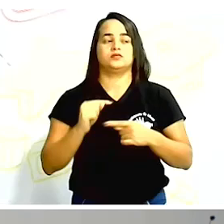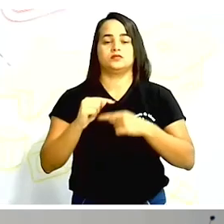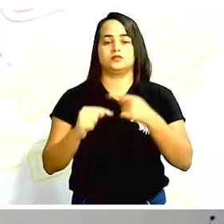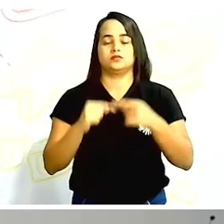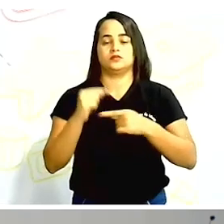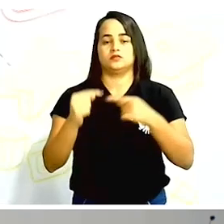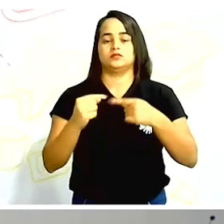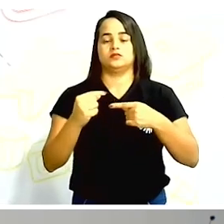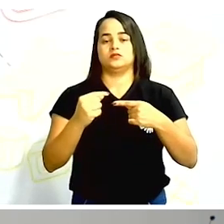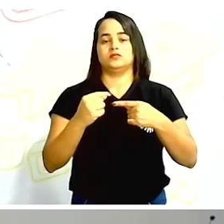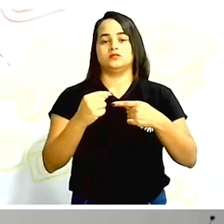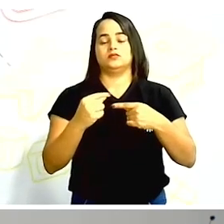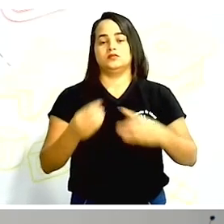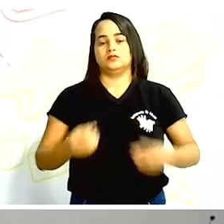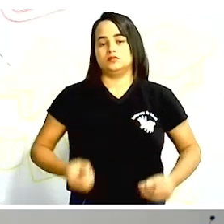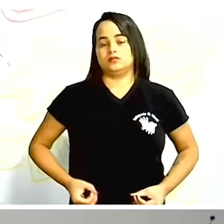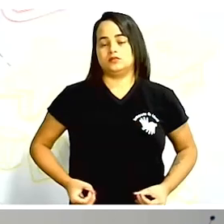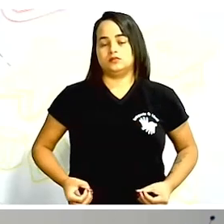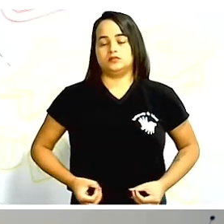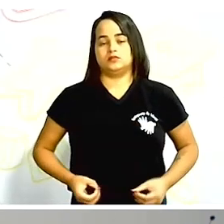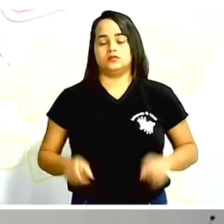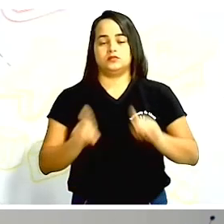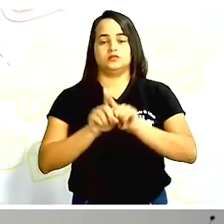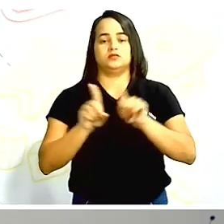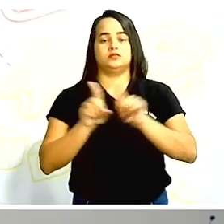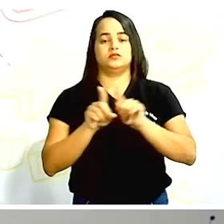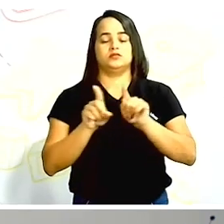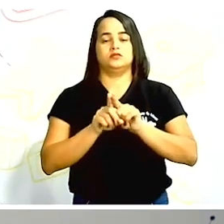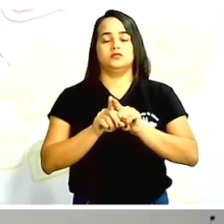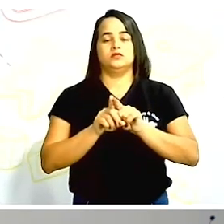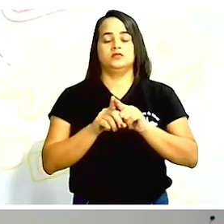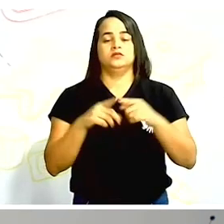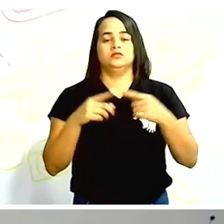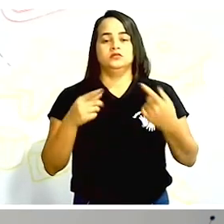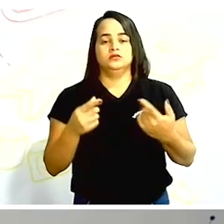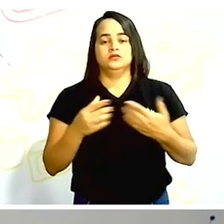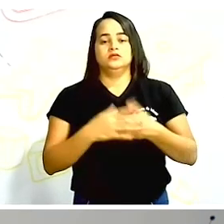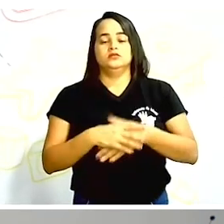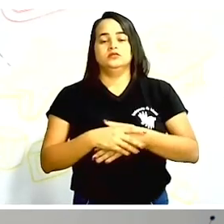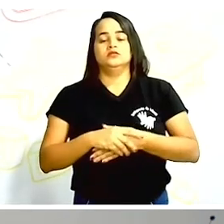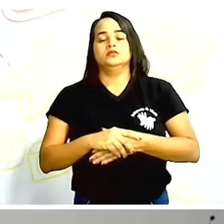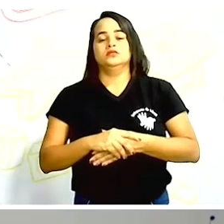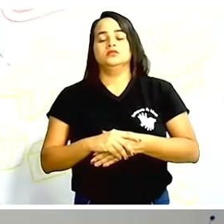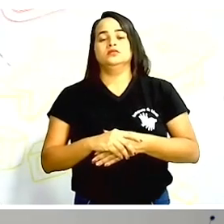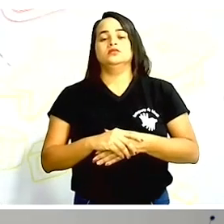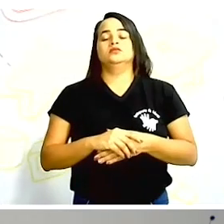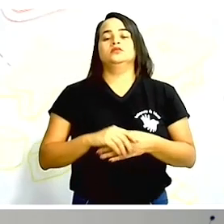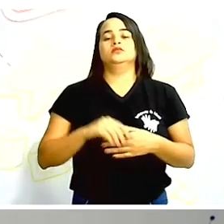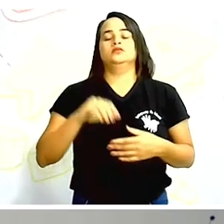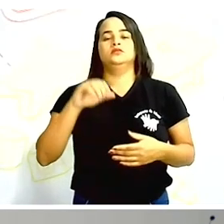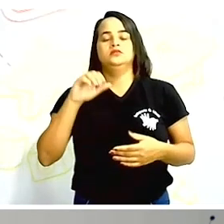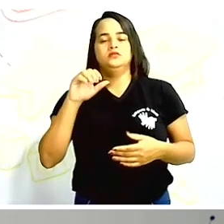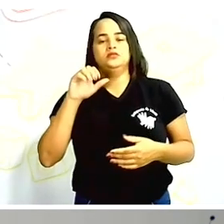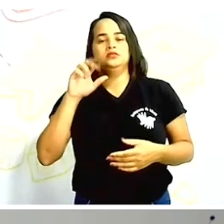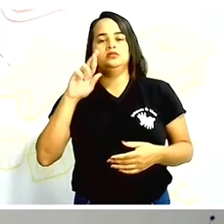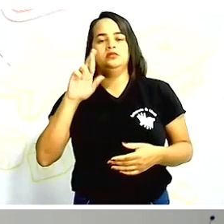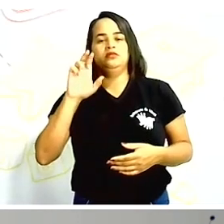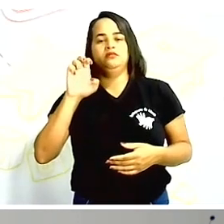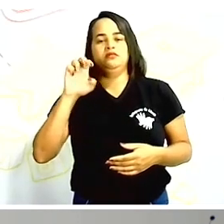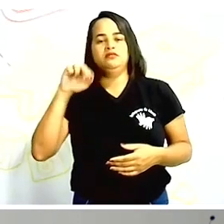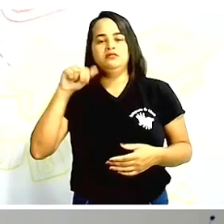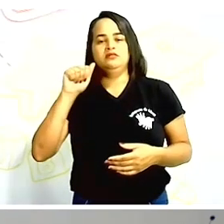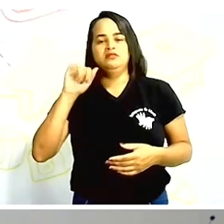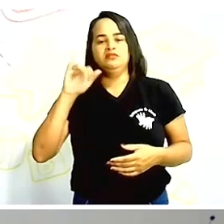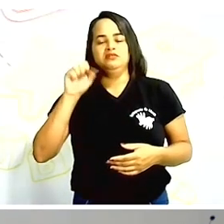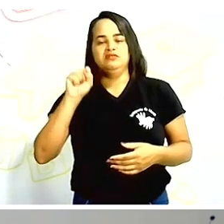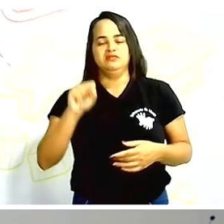pelos ovários e também na placenta. E em menor quantidade pelas glândulas suprarrenais e testículos, ou seja, o